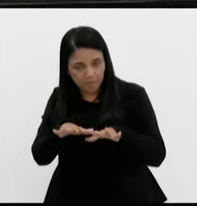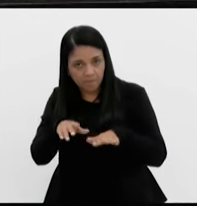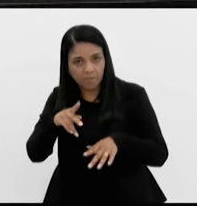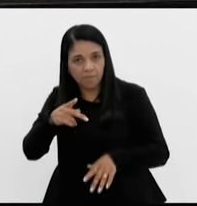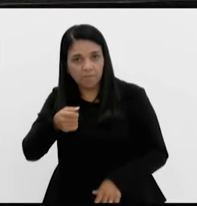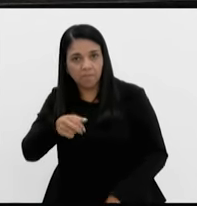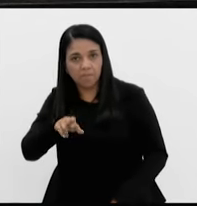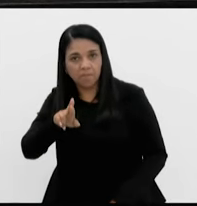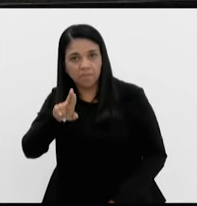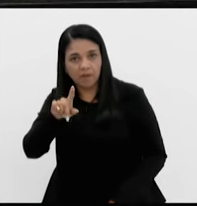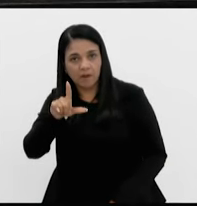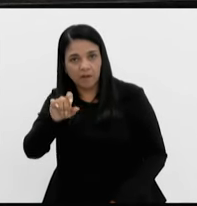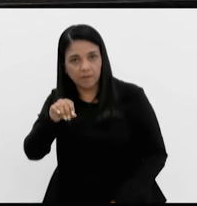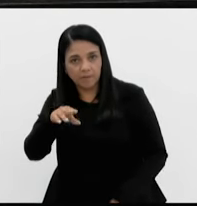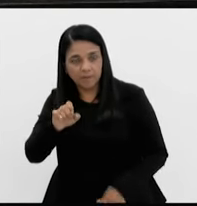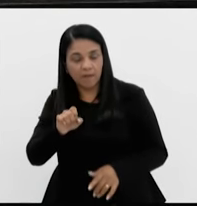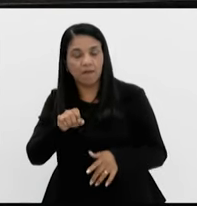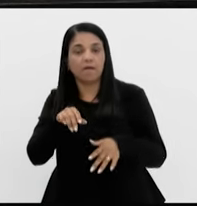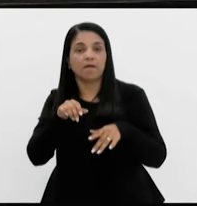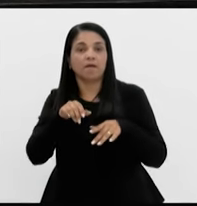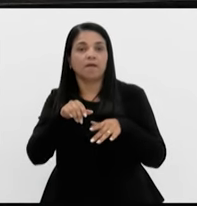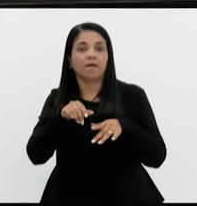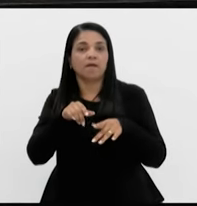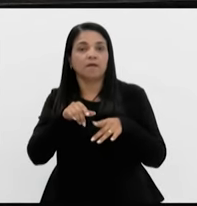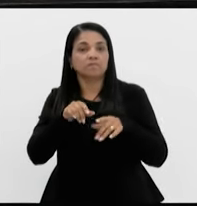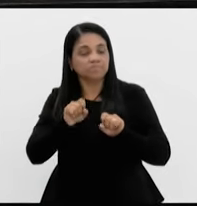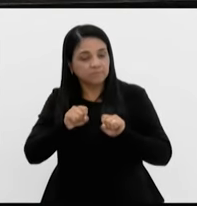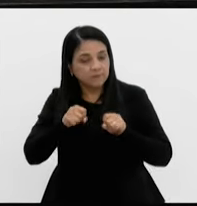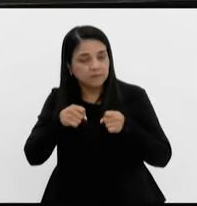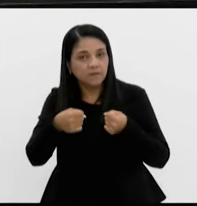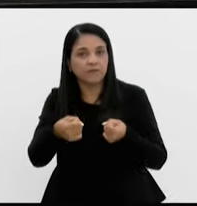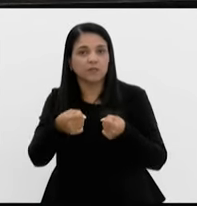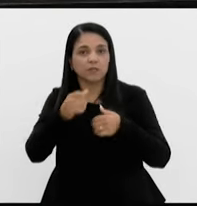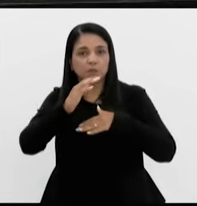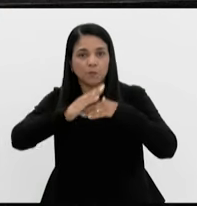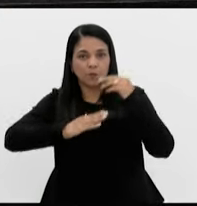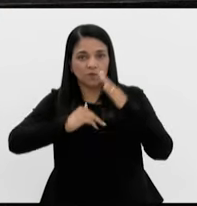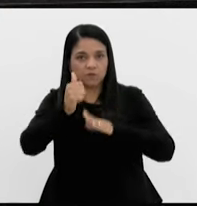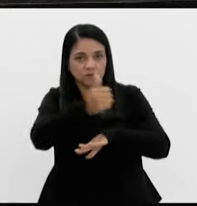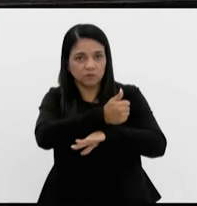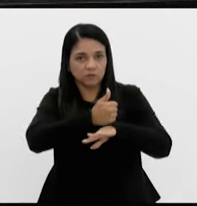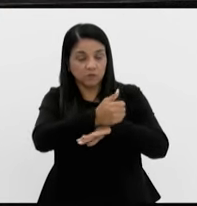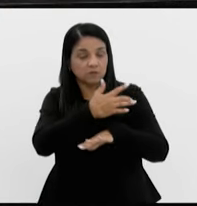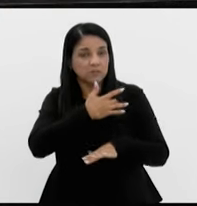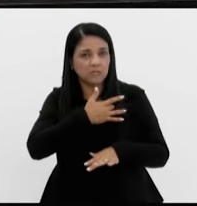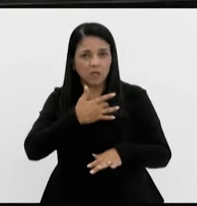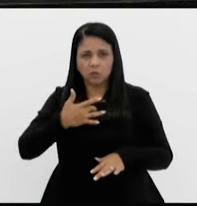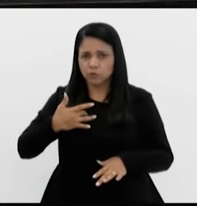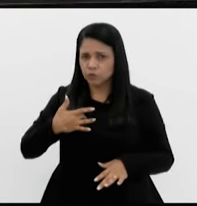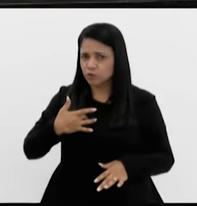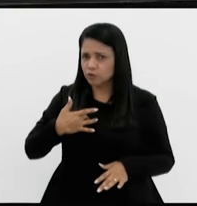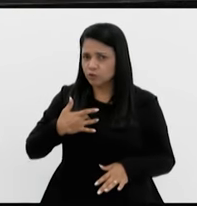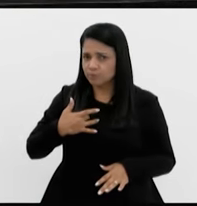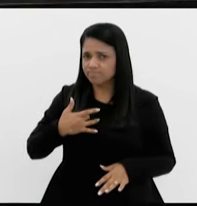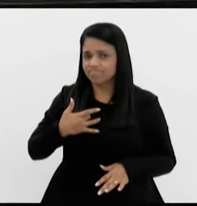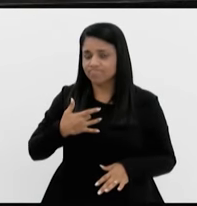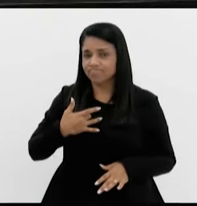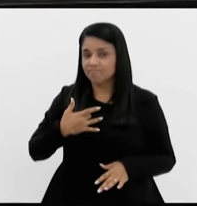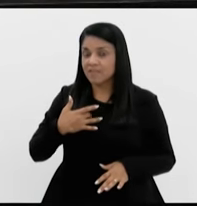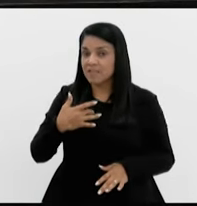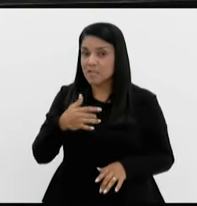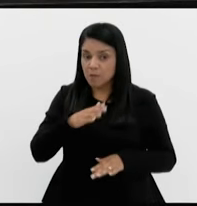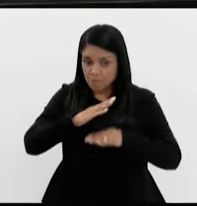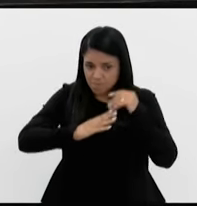de endemia são Profissionais de Saúde fundamentais que